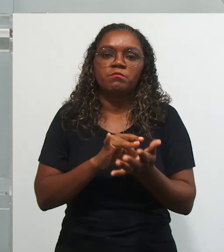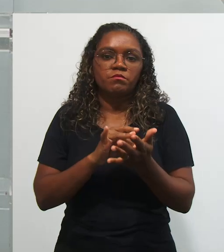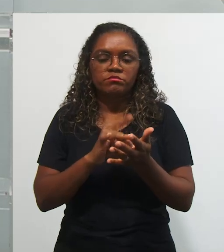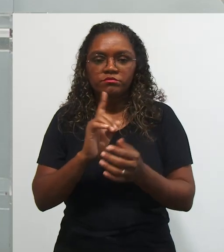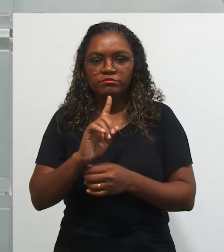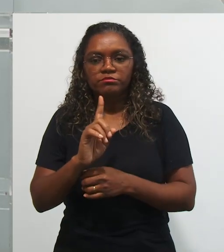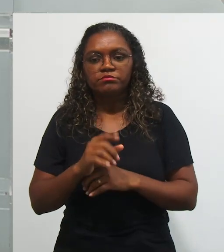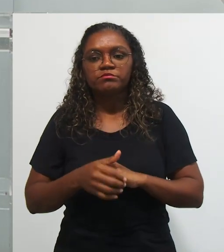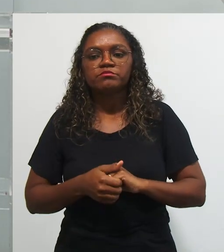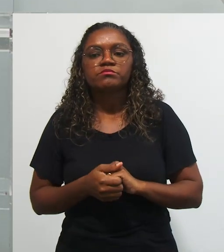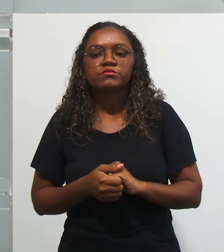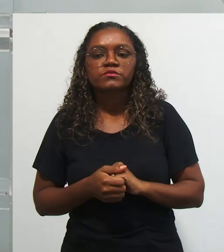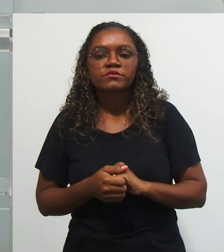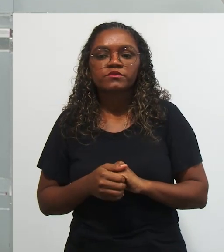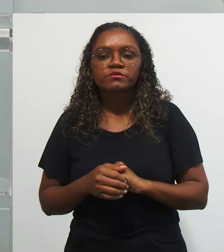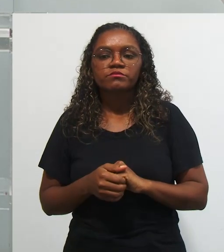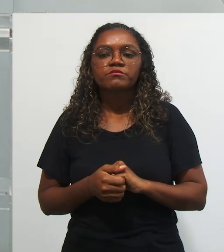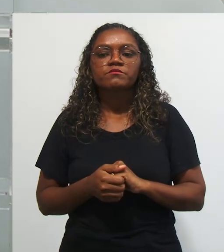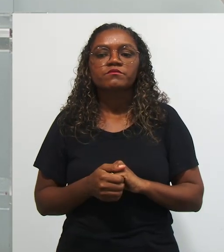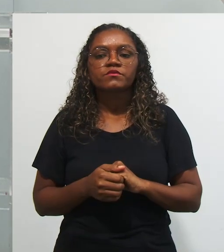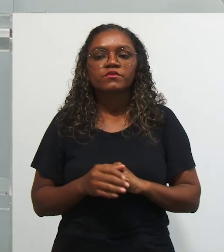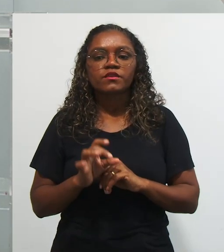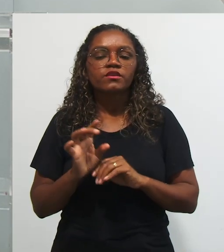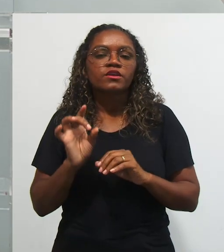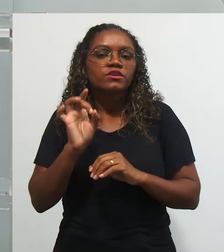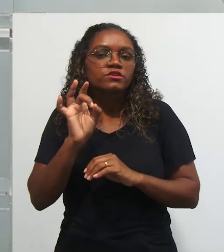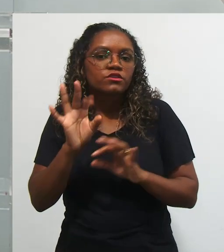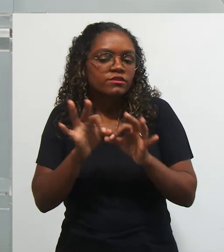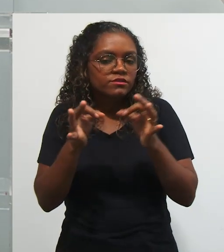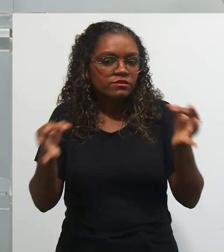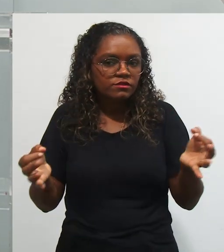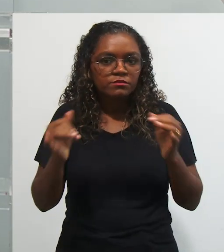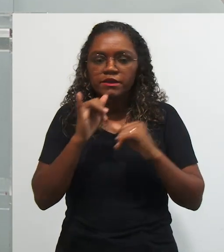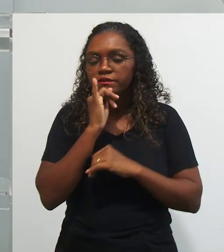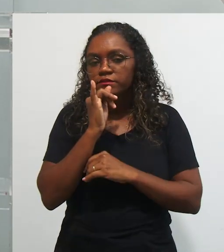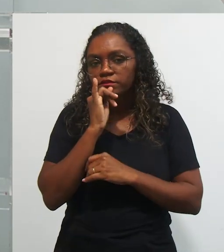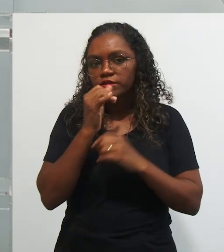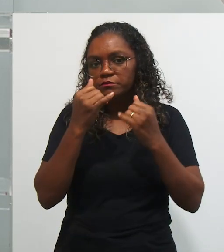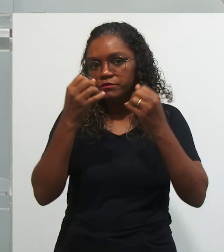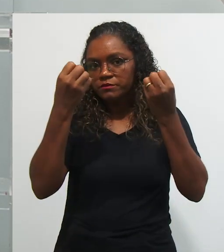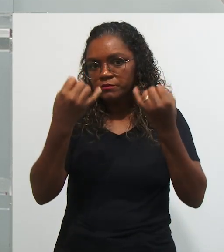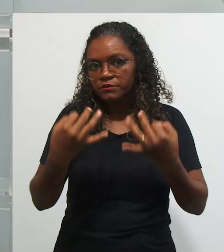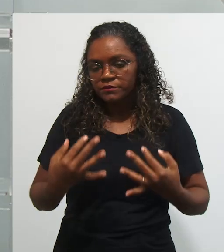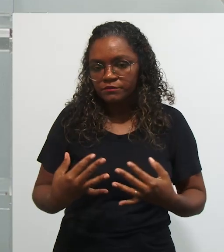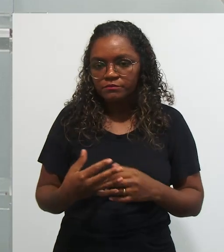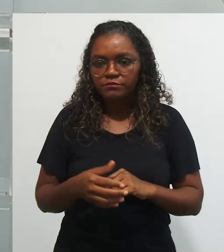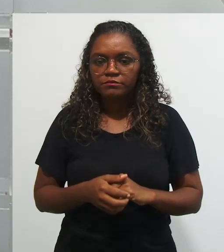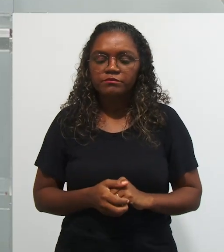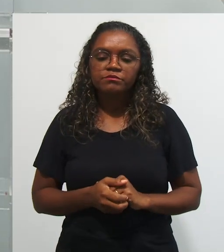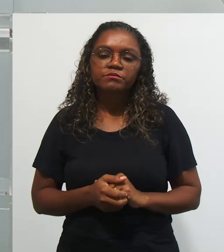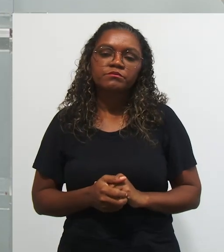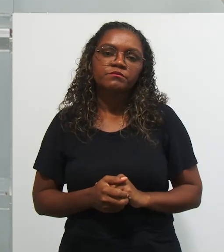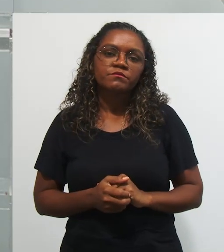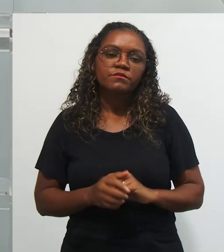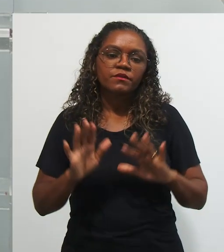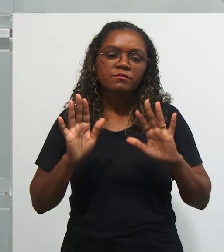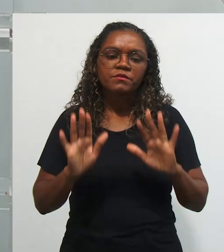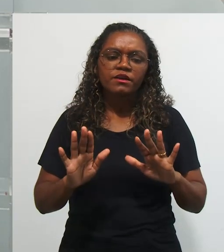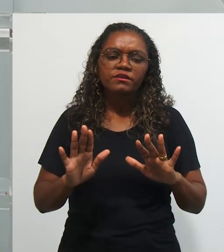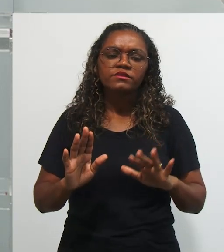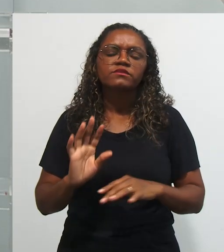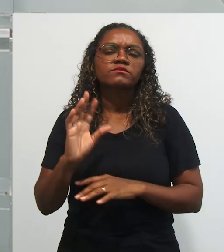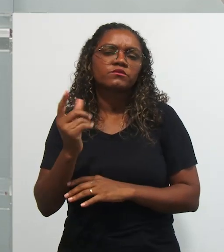que eu trouxe aqui de uma pesquisa objetiva, né? Estou exemplificando. Então, suponhamos que esse seja o caso. O